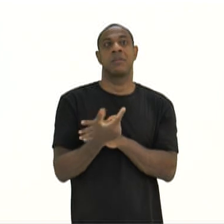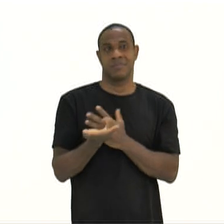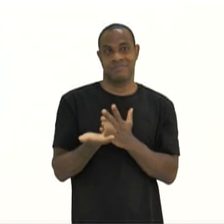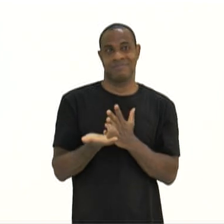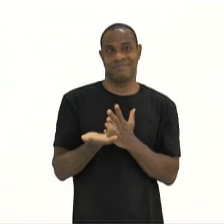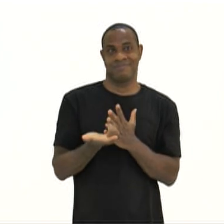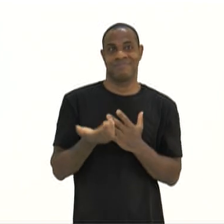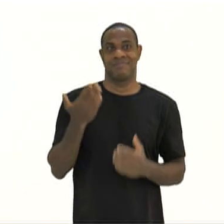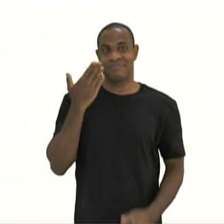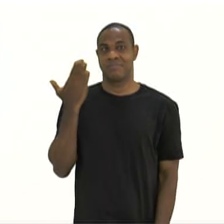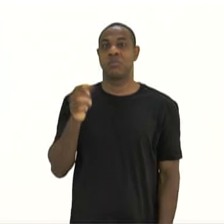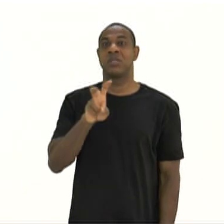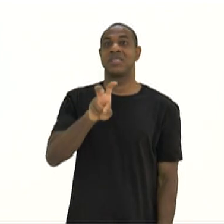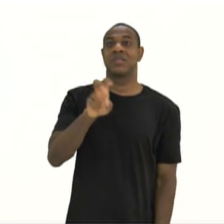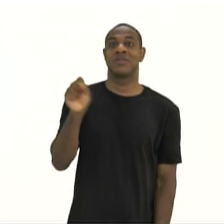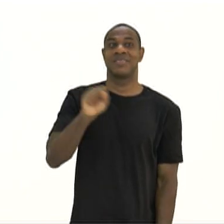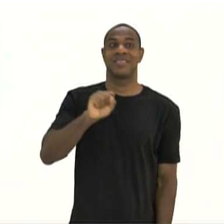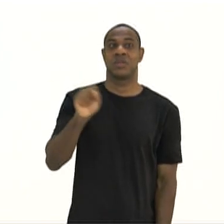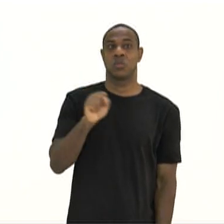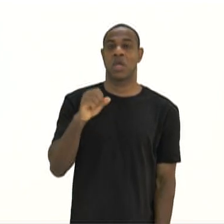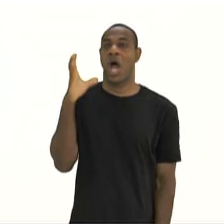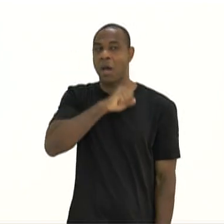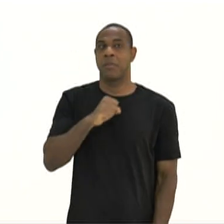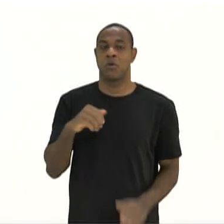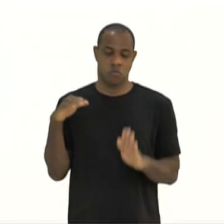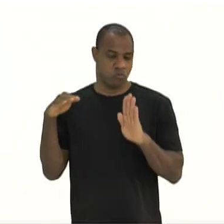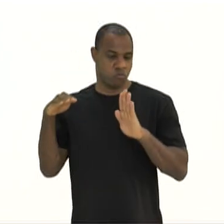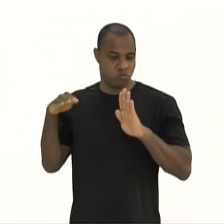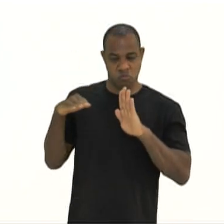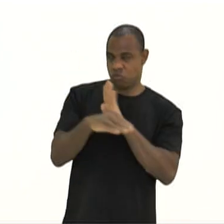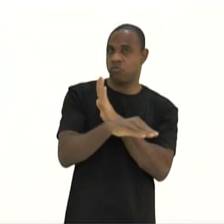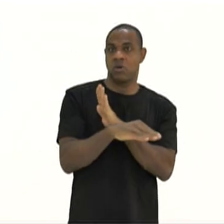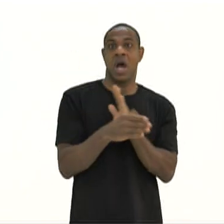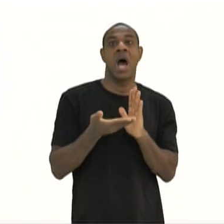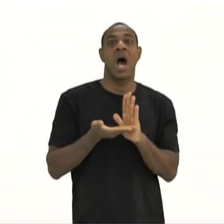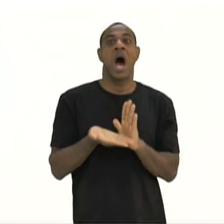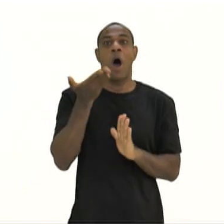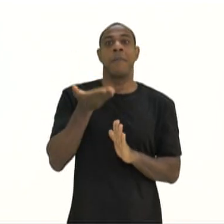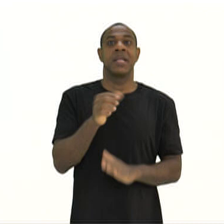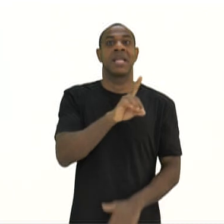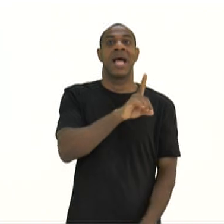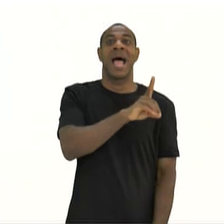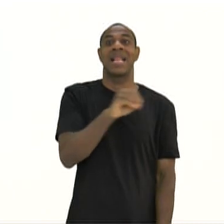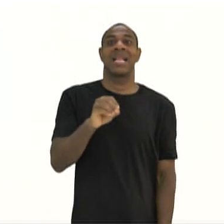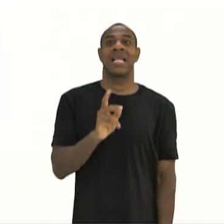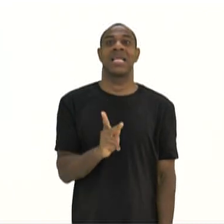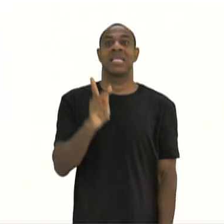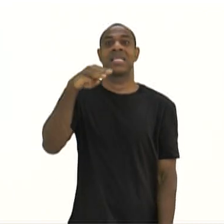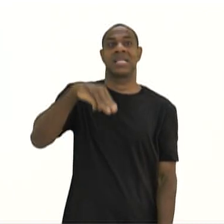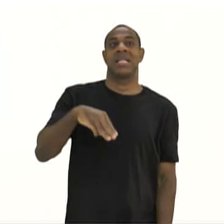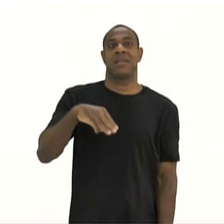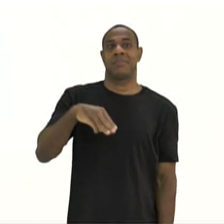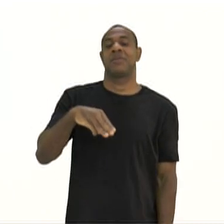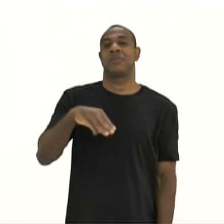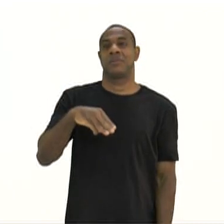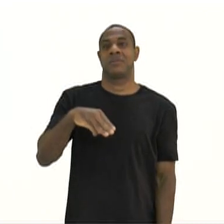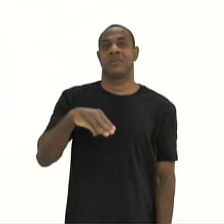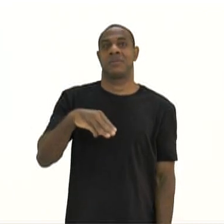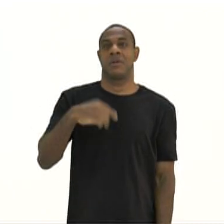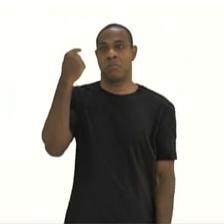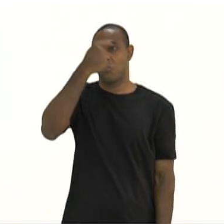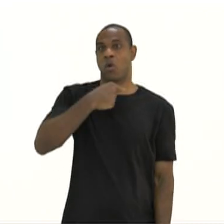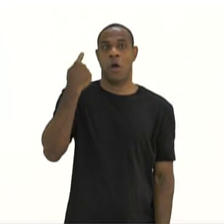que a velocidade, então, desses carros aumenta 100 km por hora em 5 segundos. Tá?